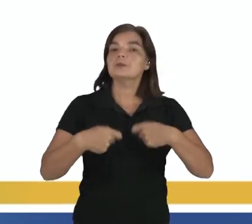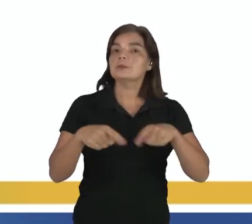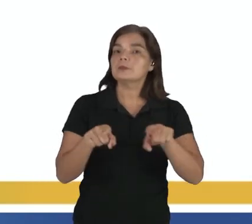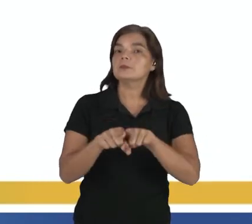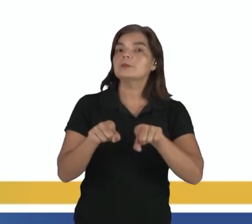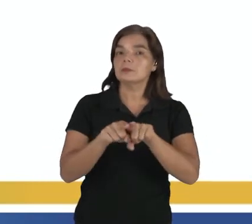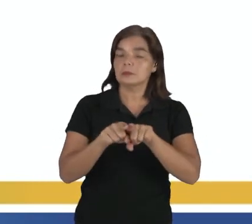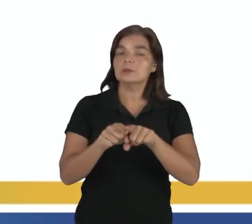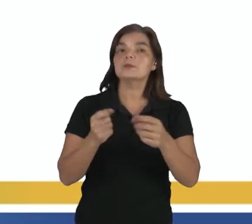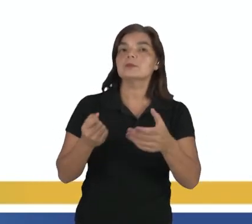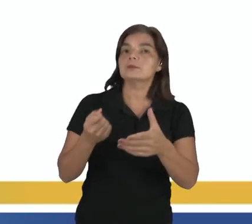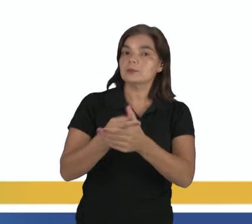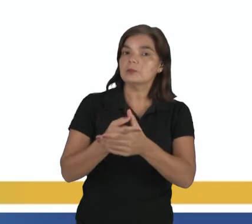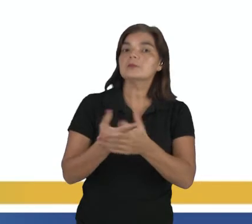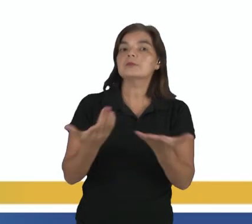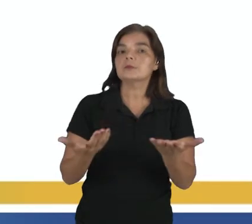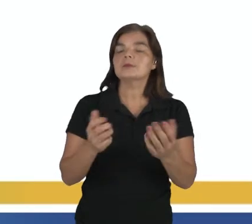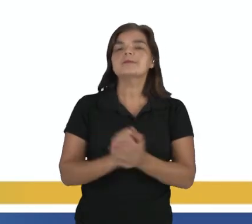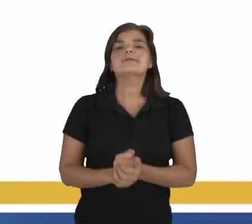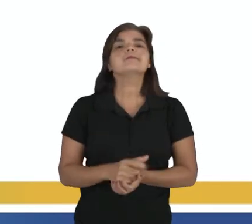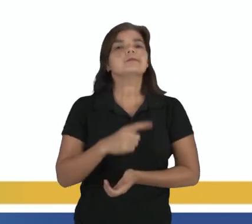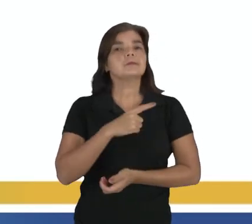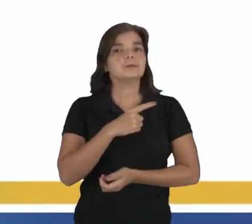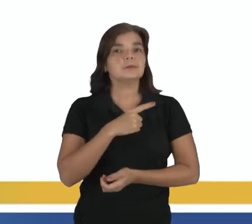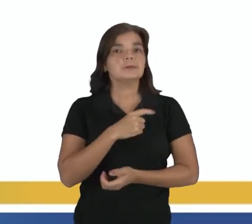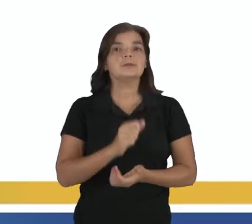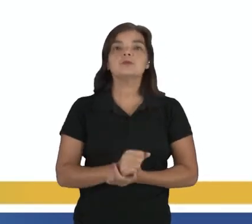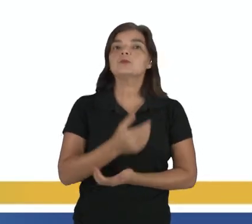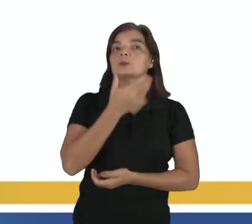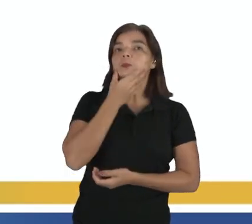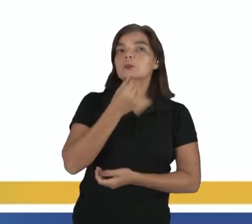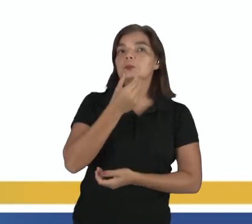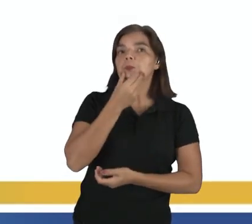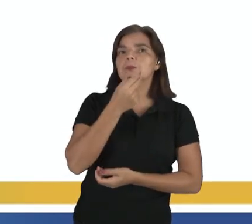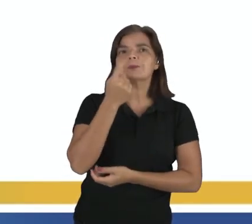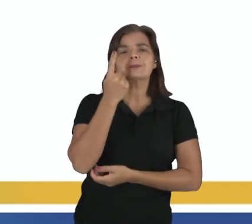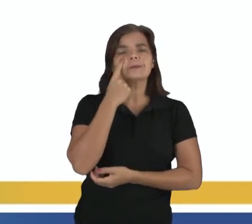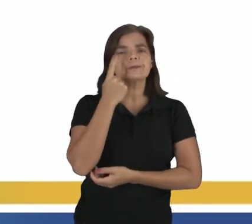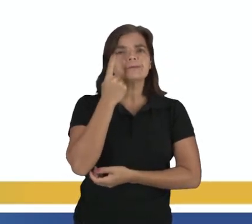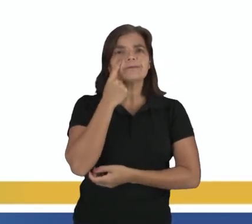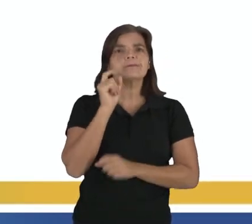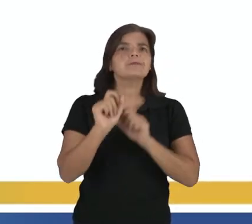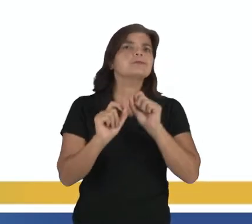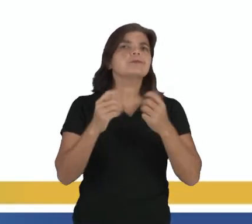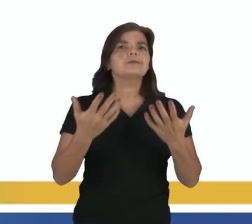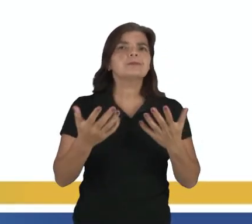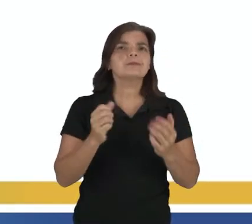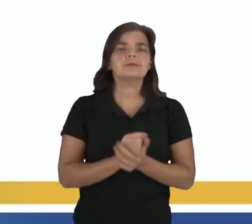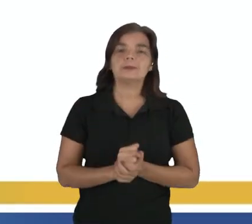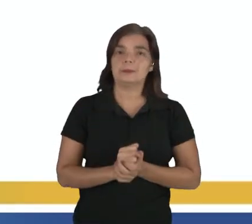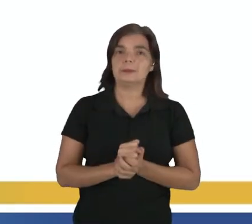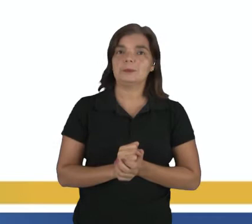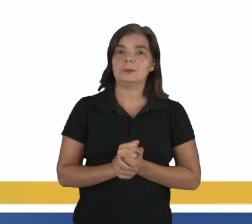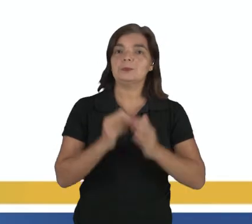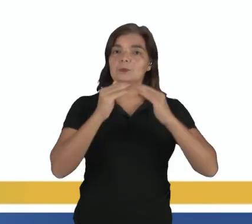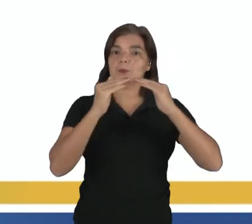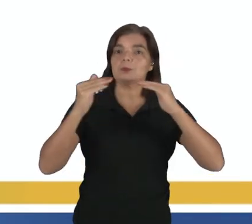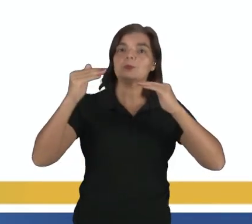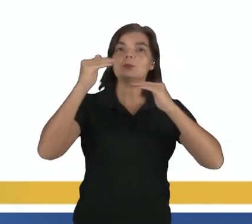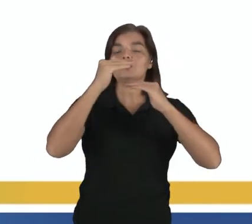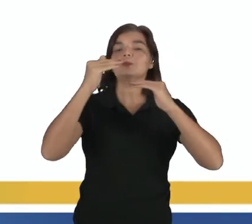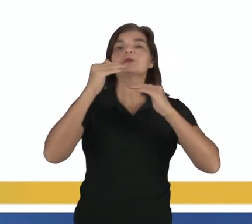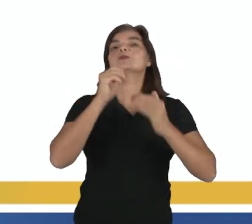necessário para efetuar essas compras. E aí nós temos um rapazinho, e aí vocês podem observar, bem na parte superior